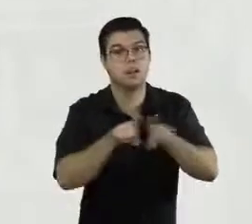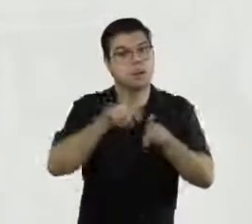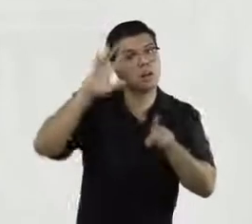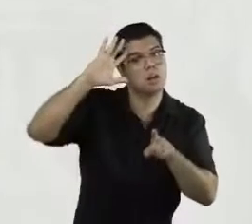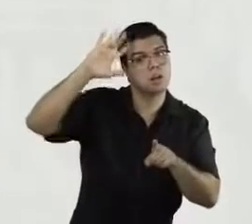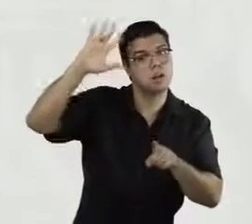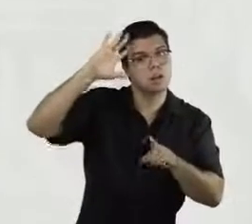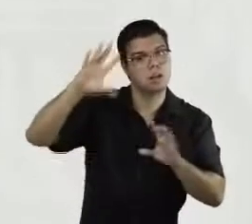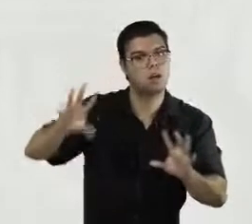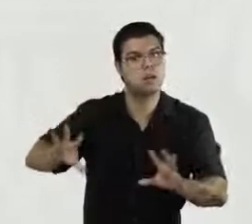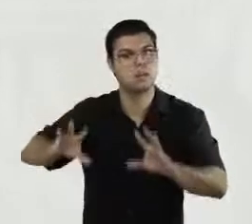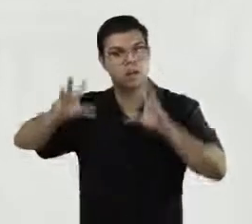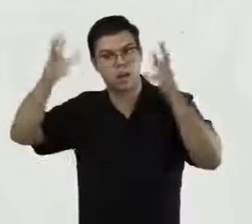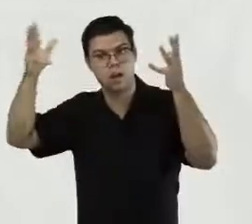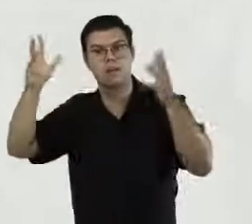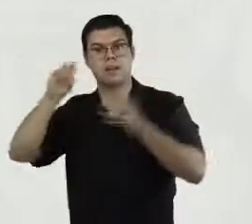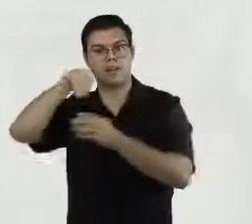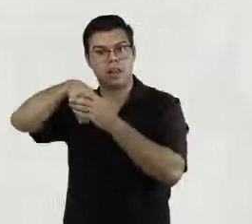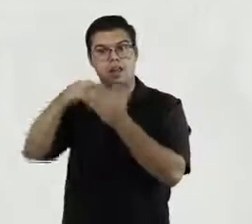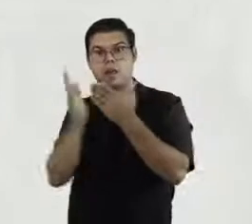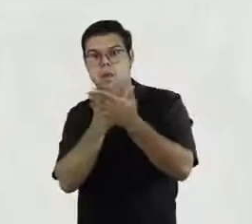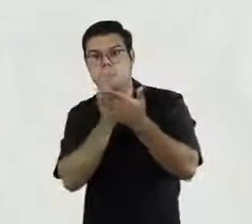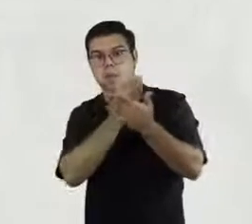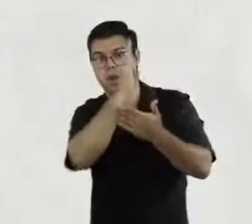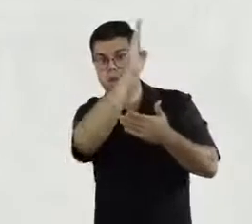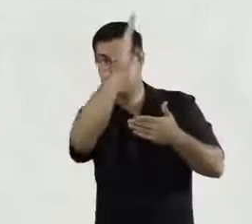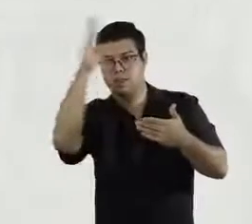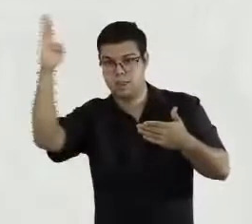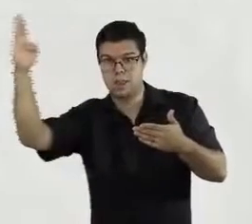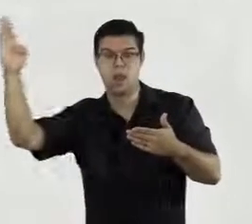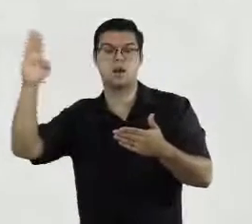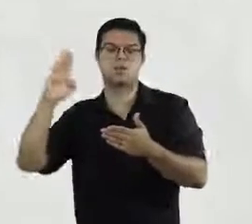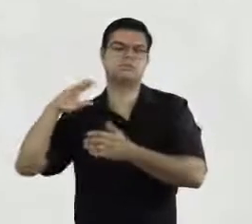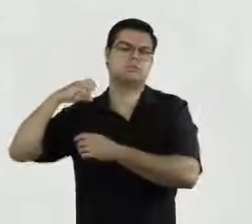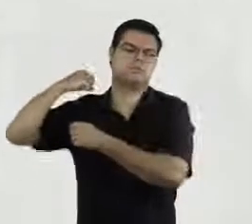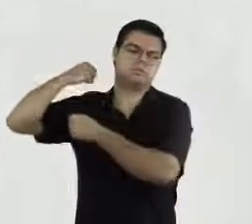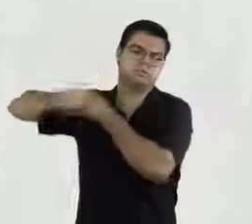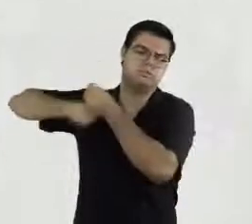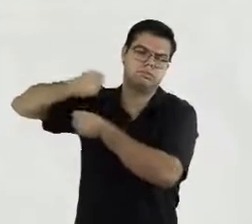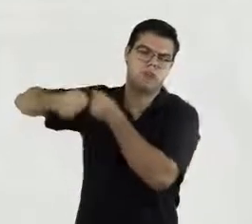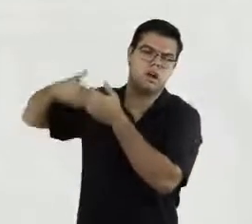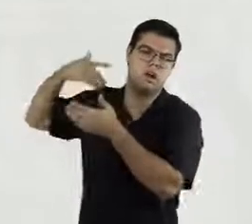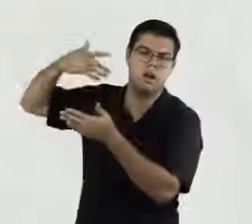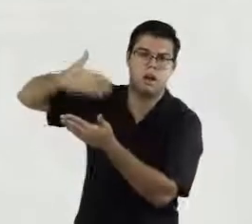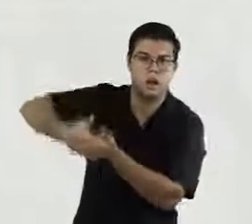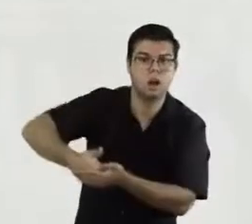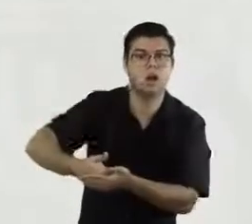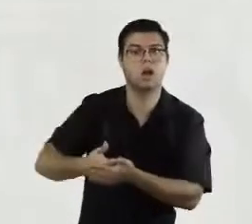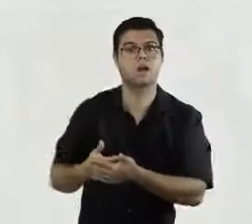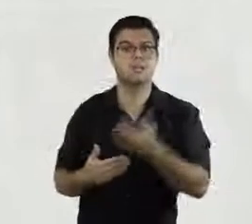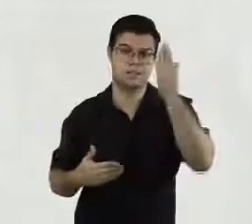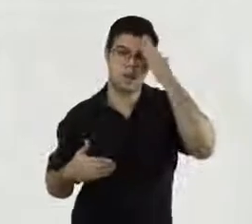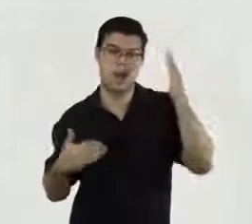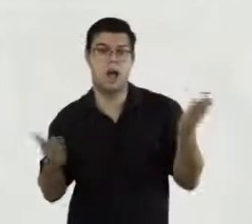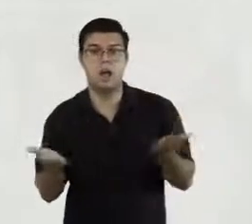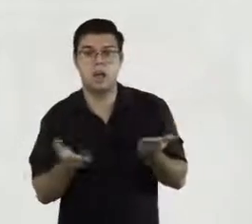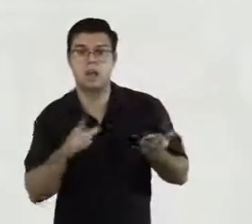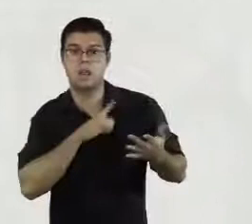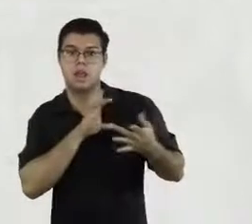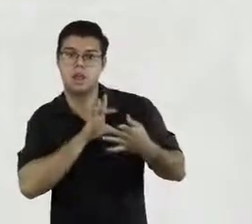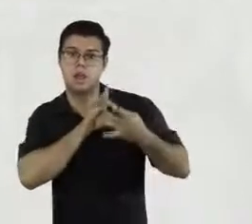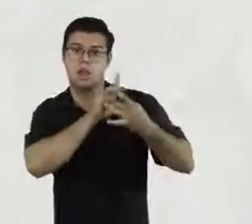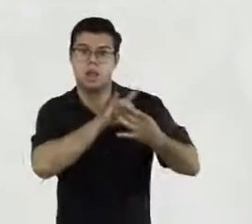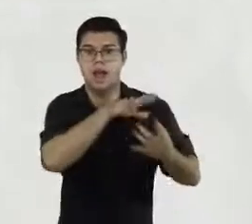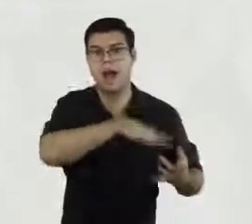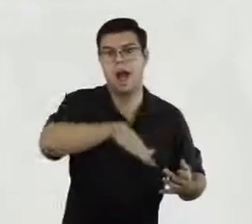no plano fundador das bibliotecas ao longo do tempo, e que, na atualidade, se verifica em conexão com outras